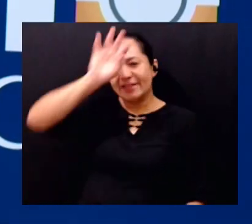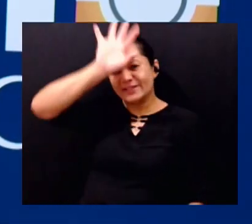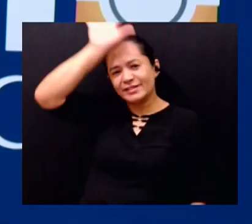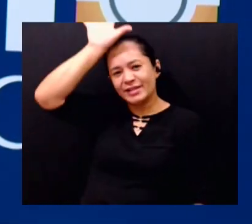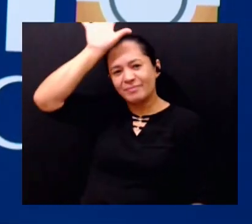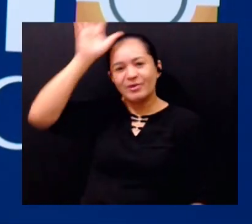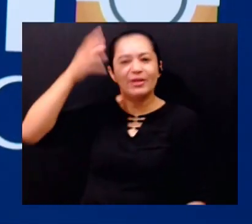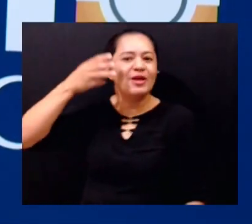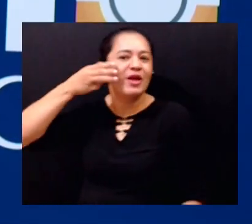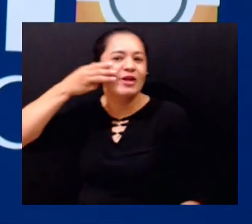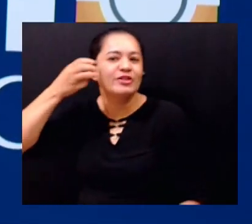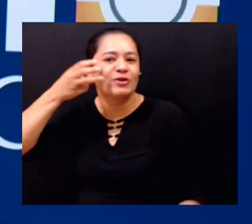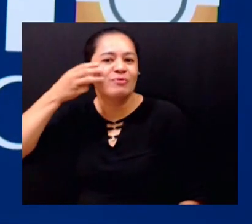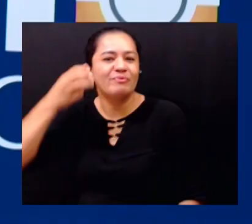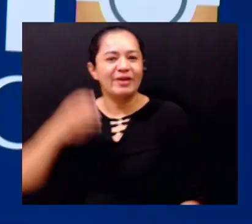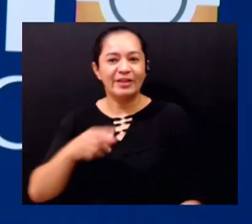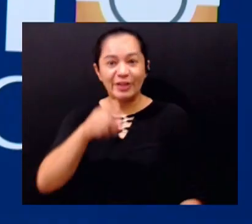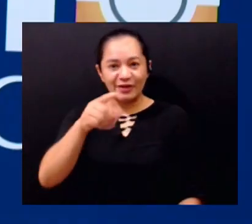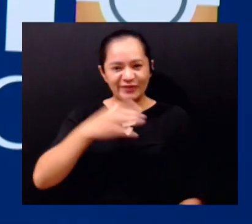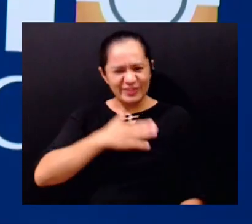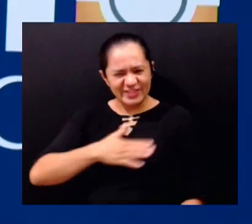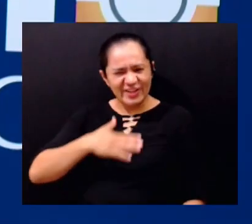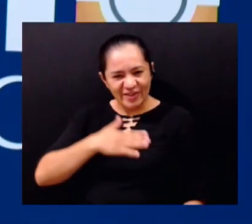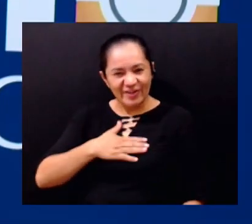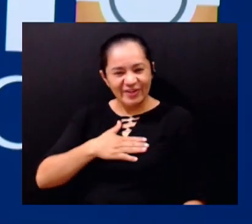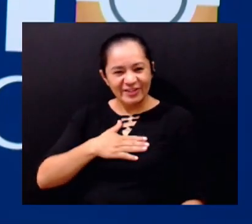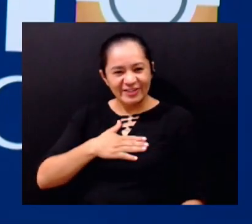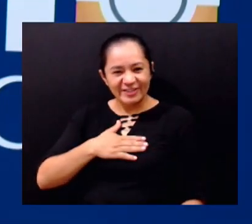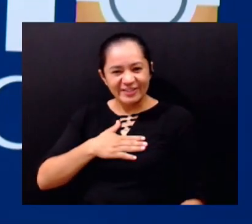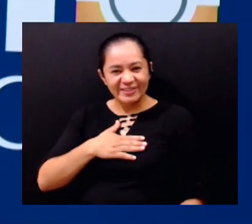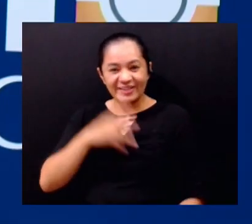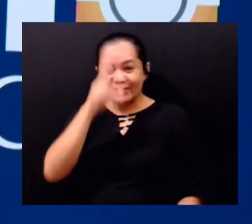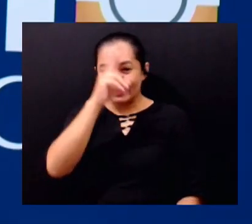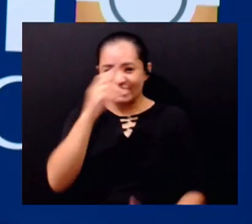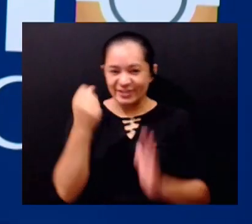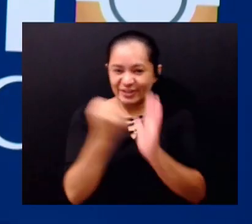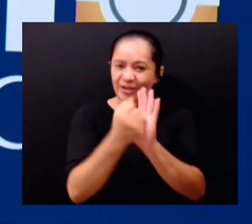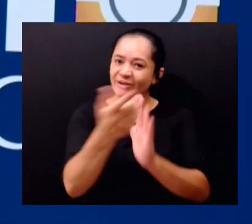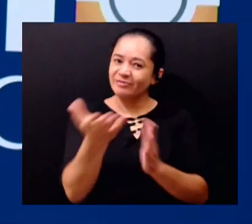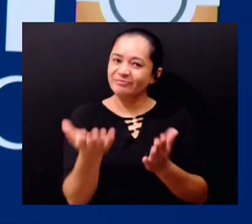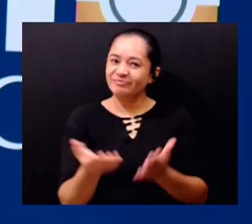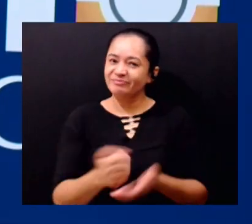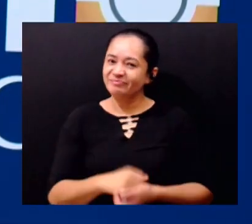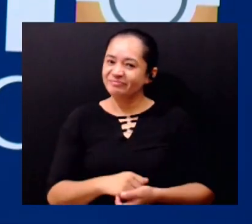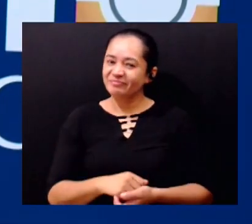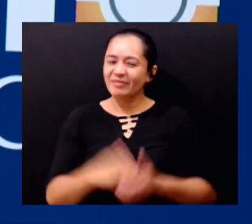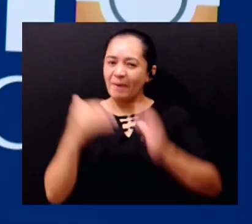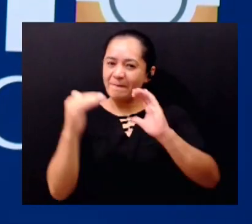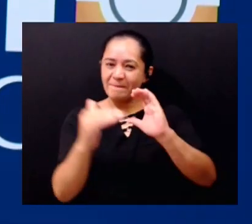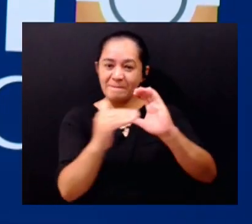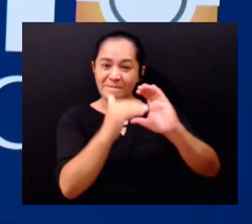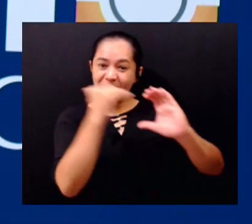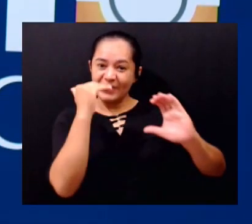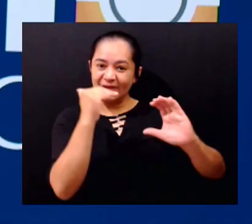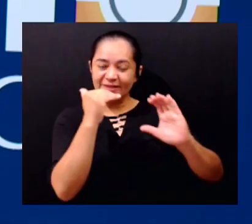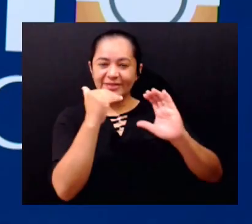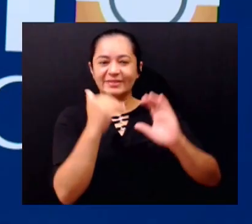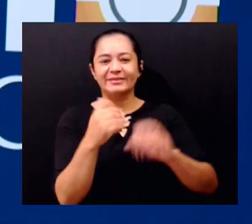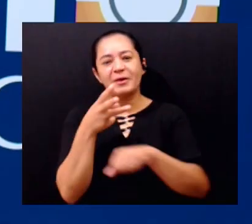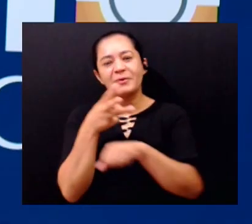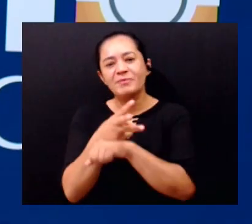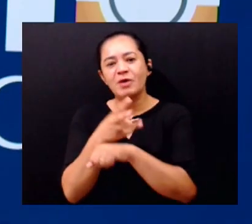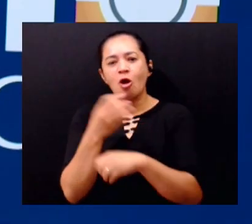você gosta? Fez parte da sua história? Então, que tal mandar pra gente uma mensagem dizendo qual o seu